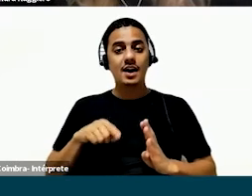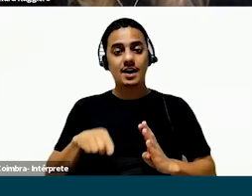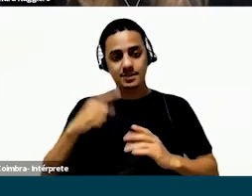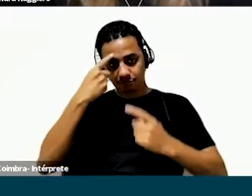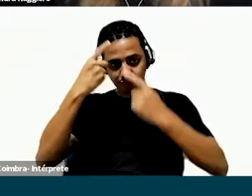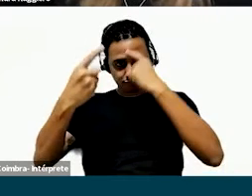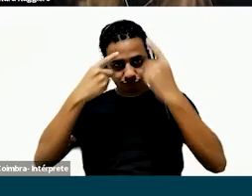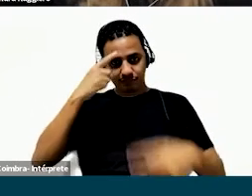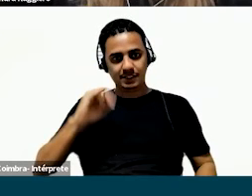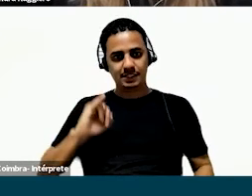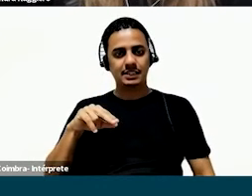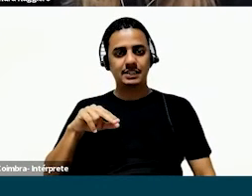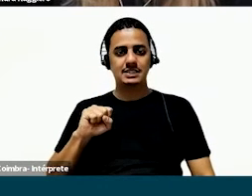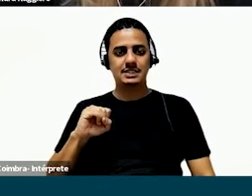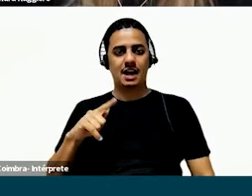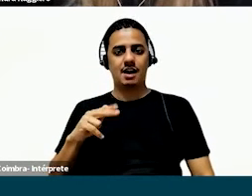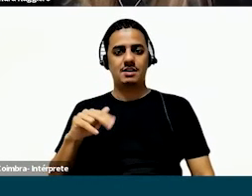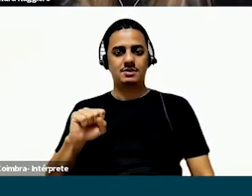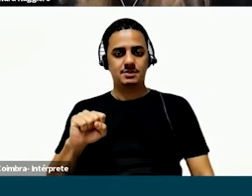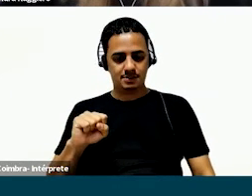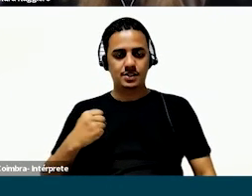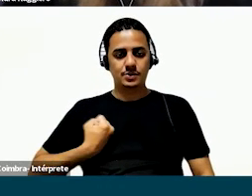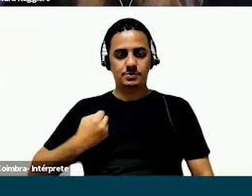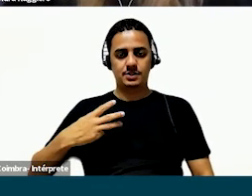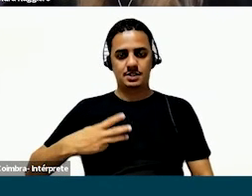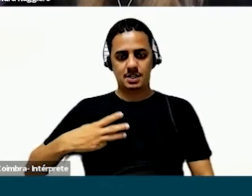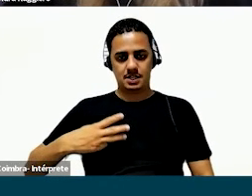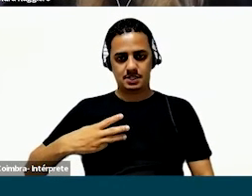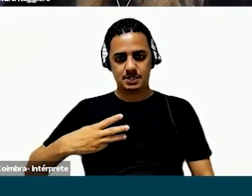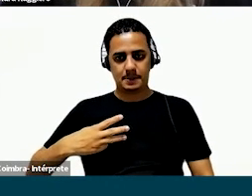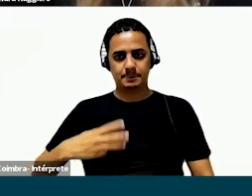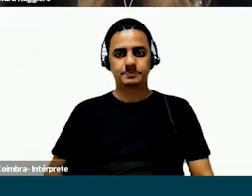nossa fase de insights, na fase número 3.